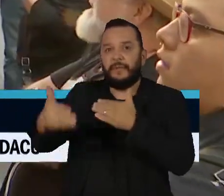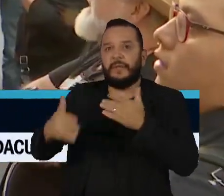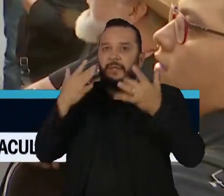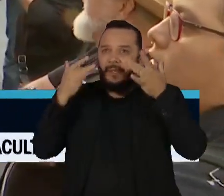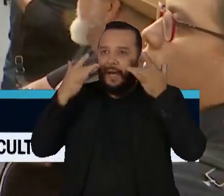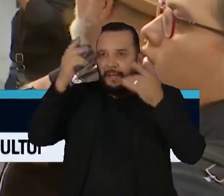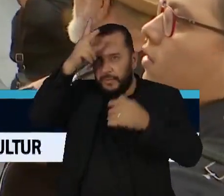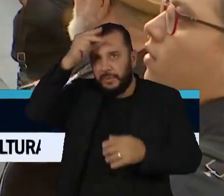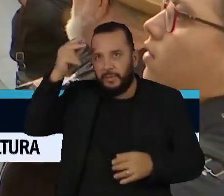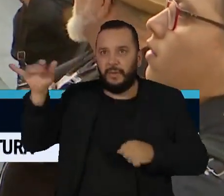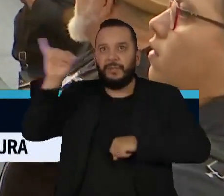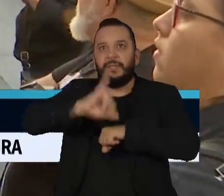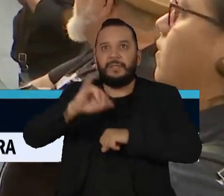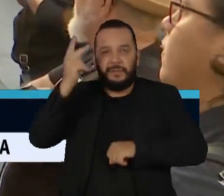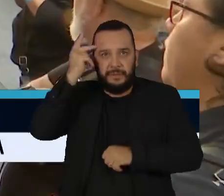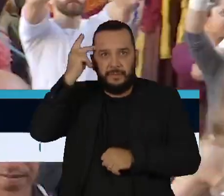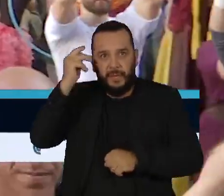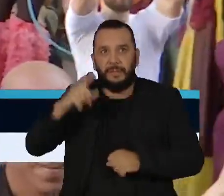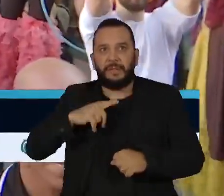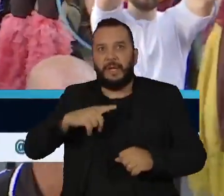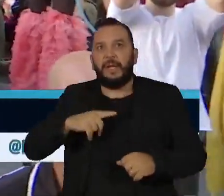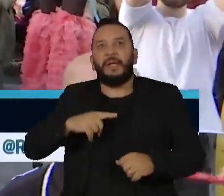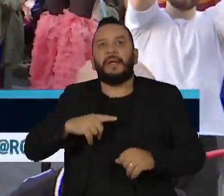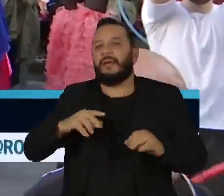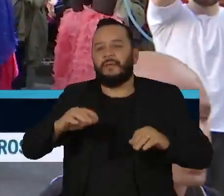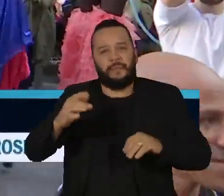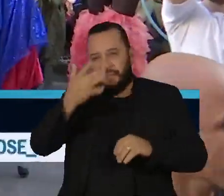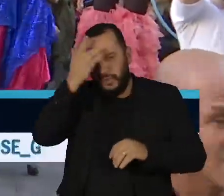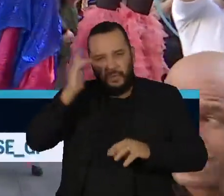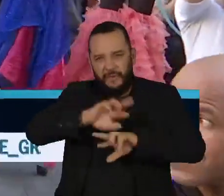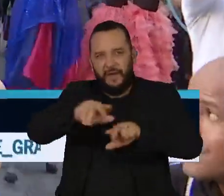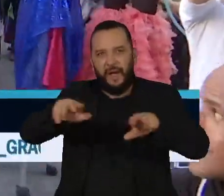Municipal, no centro da cidade, e reuniu centenas de pessoas.